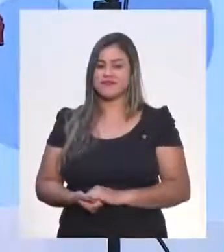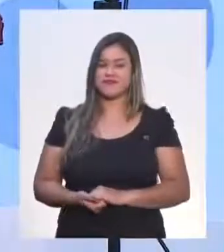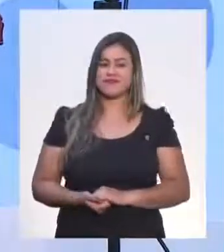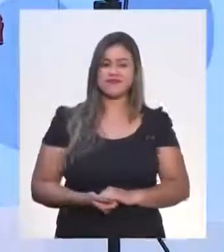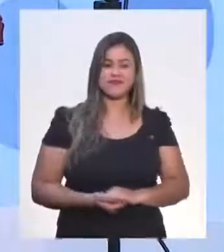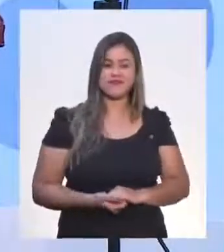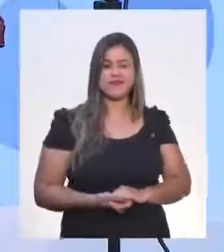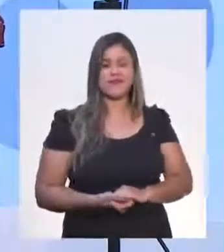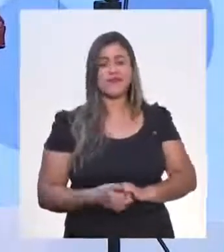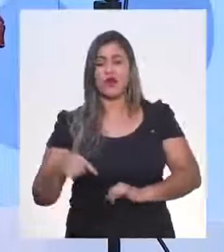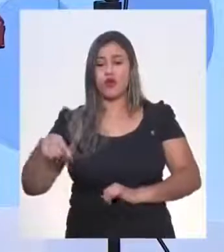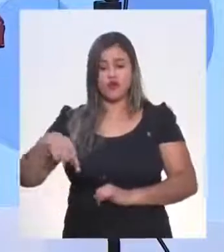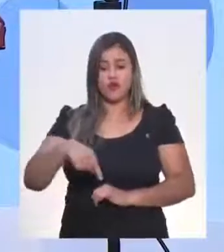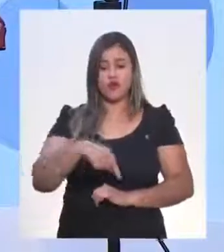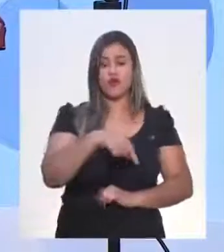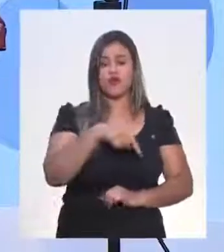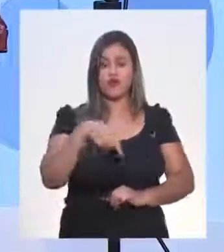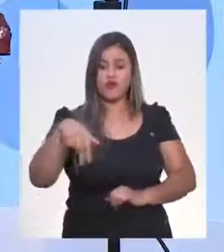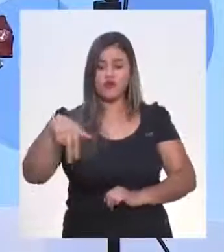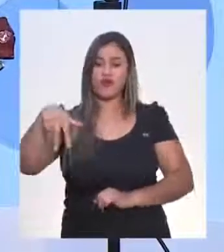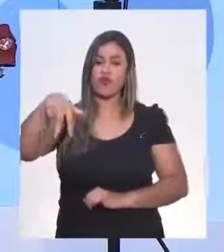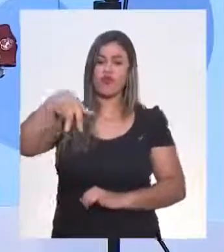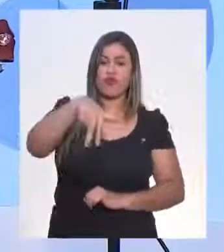fui no encontro